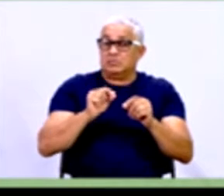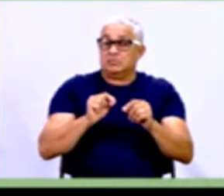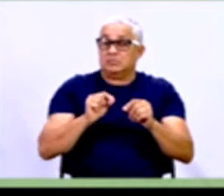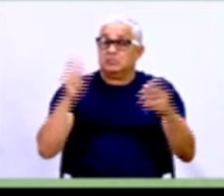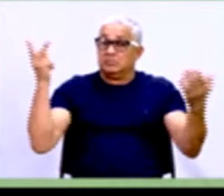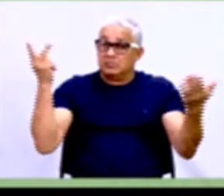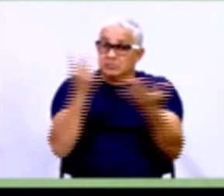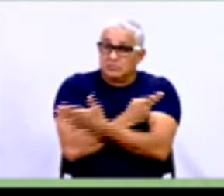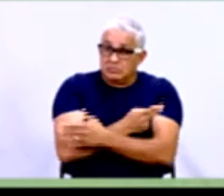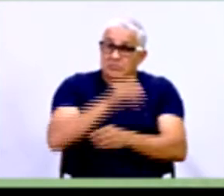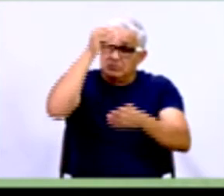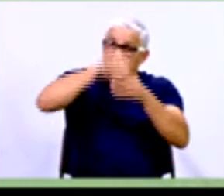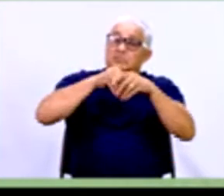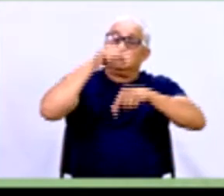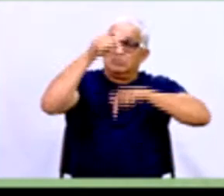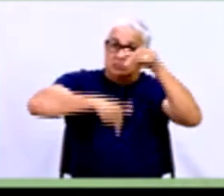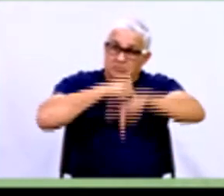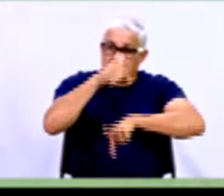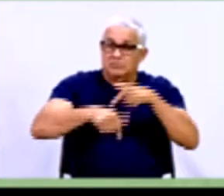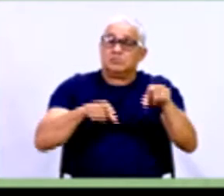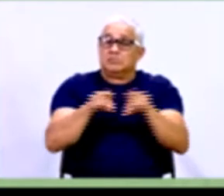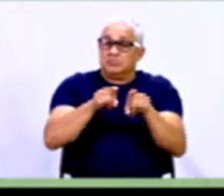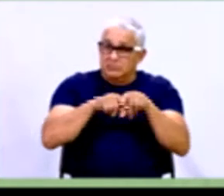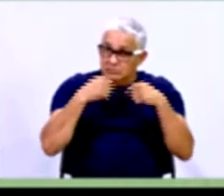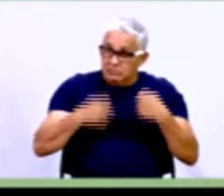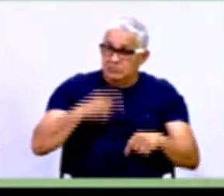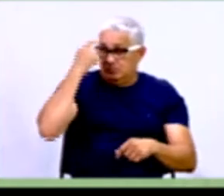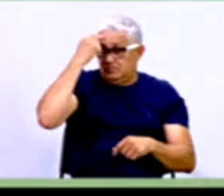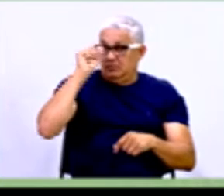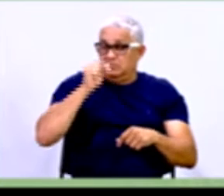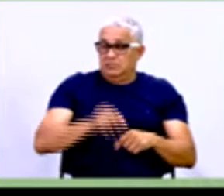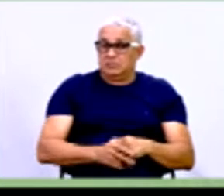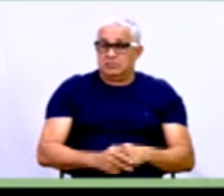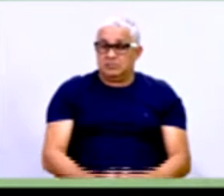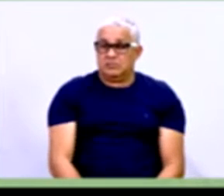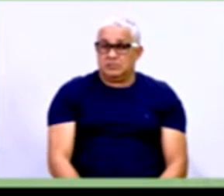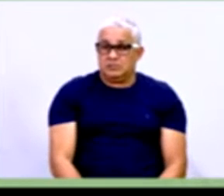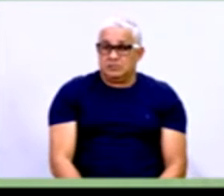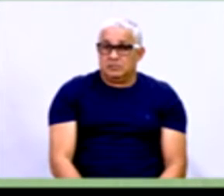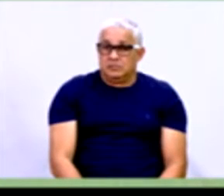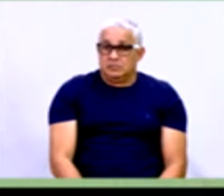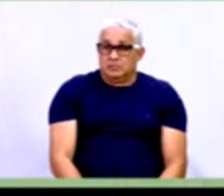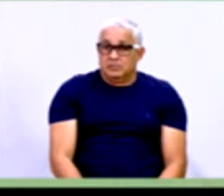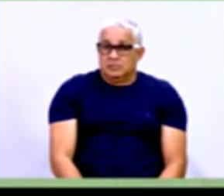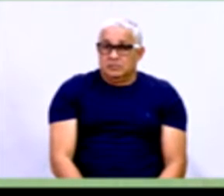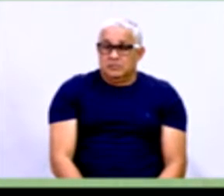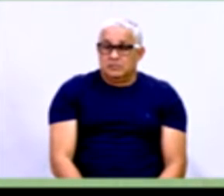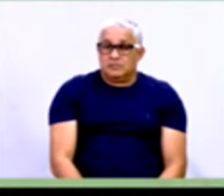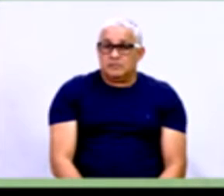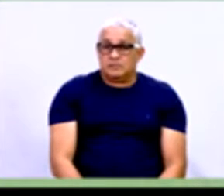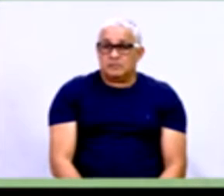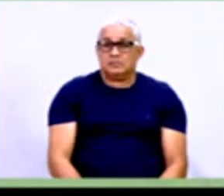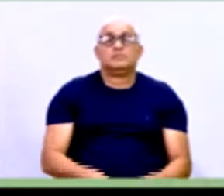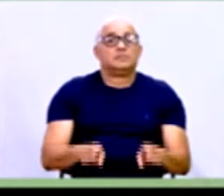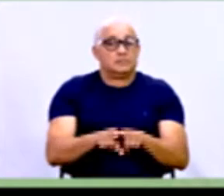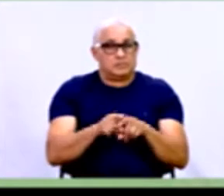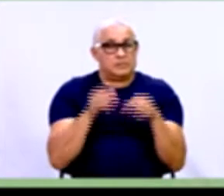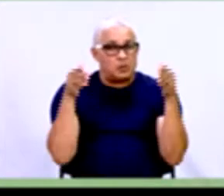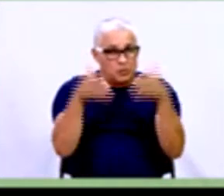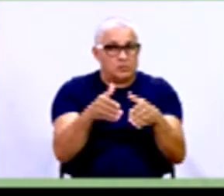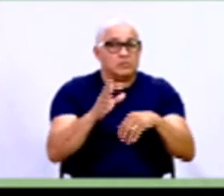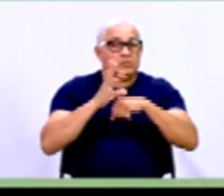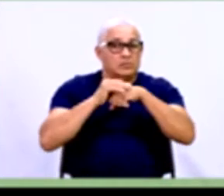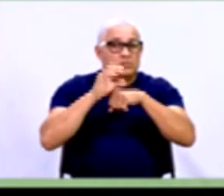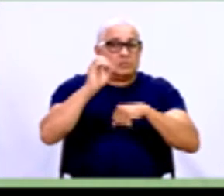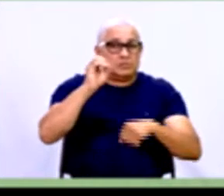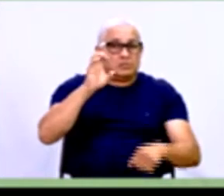no trabalho. Outra coisa interessante que vocês devem frisar é que ele é que trata também de doença